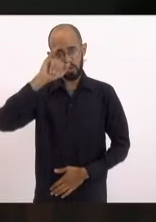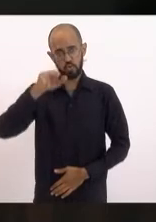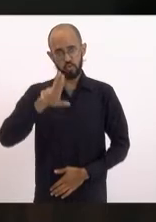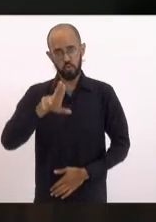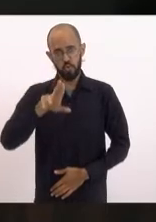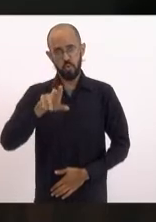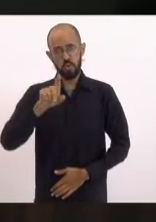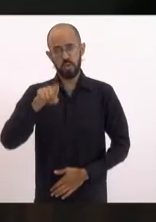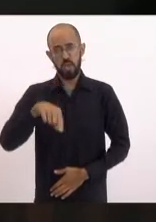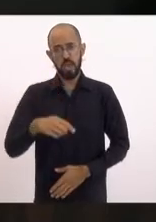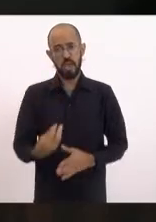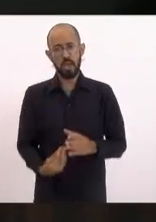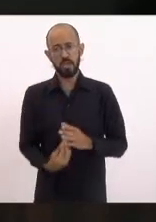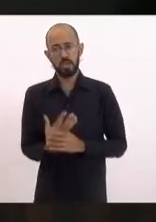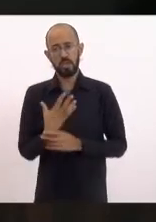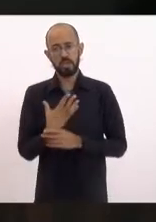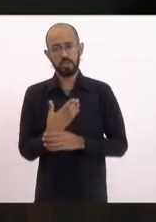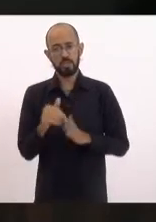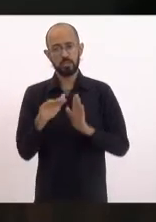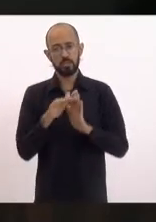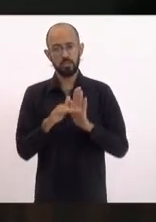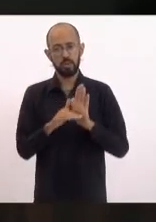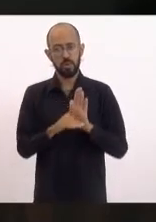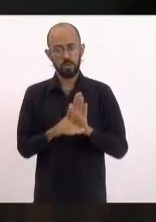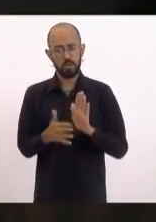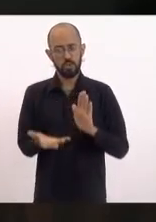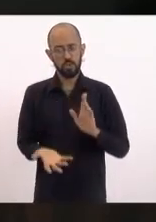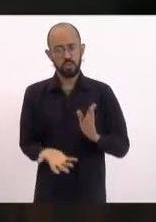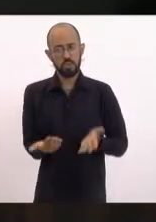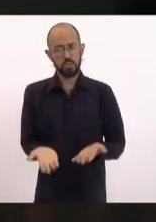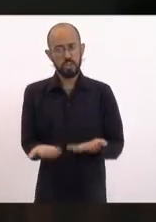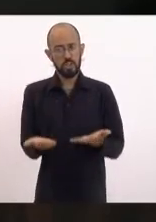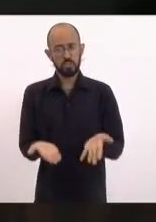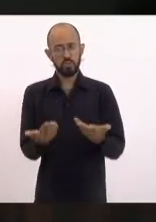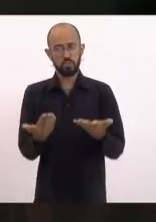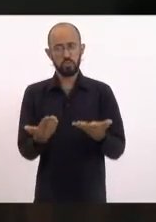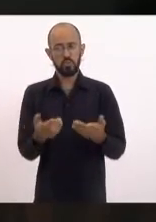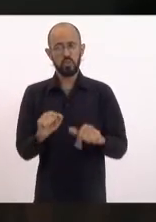a criação do Programa Estadual de Incentivo ao